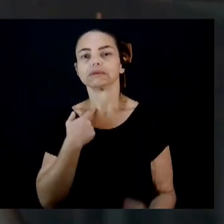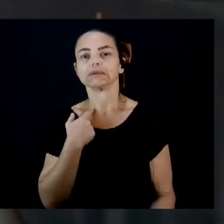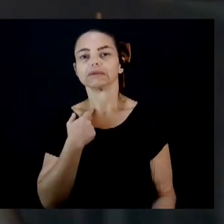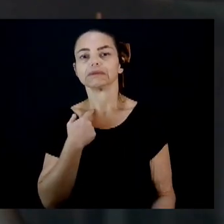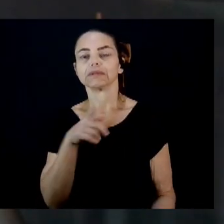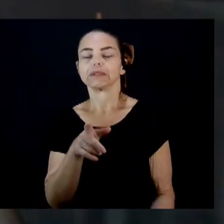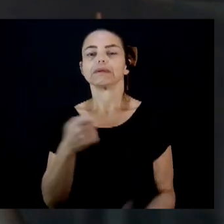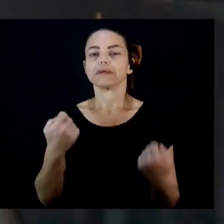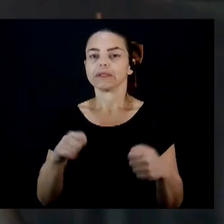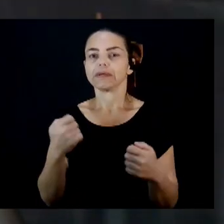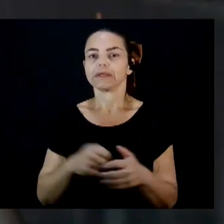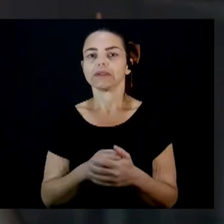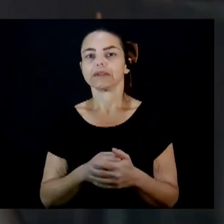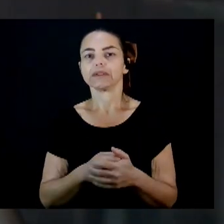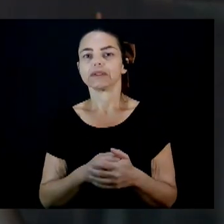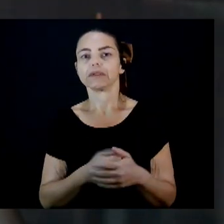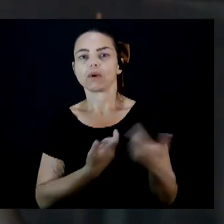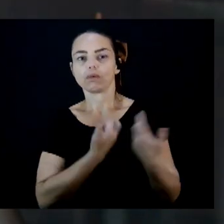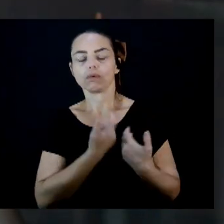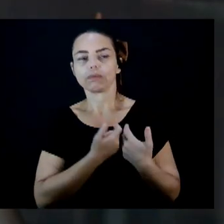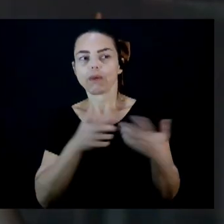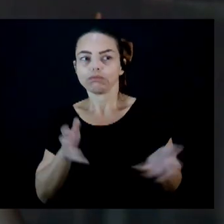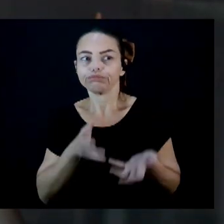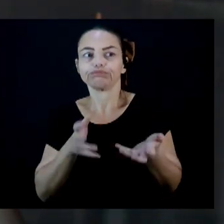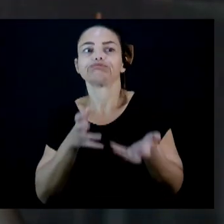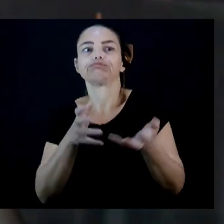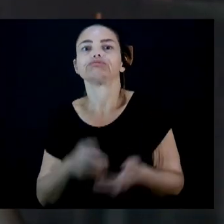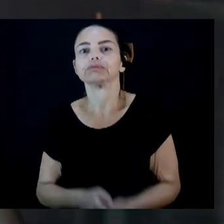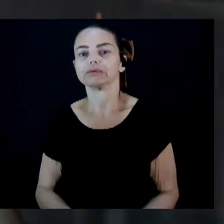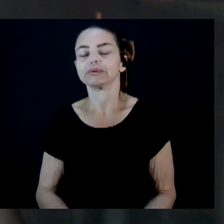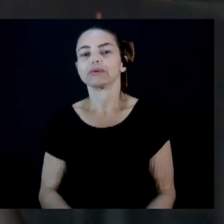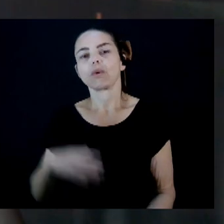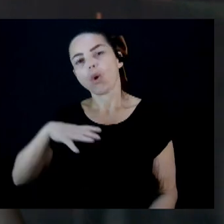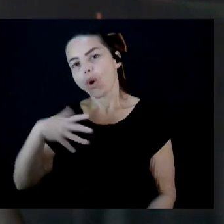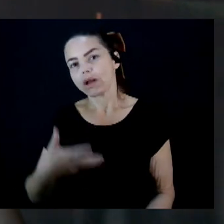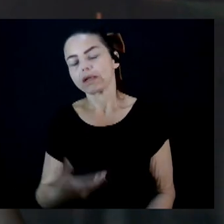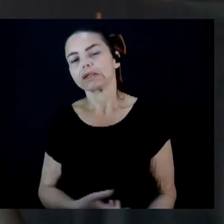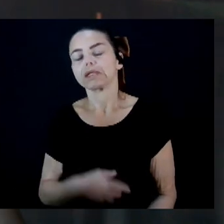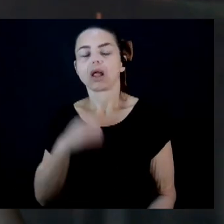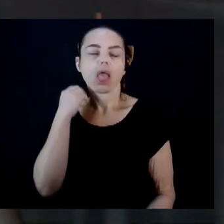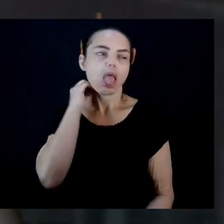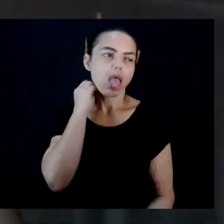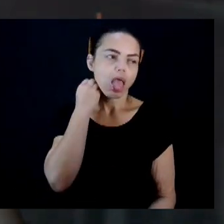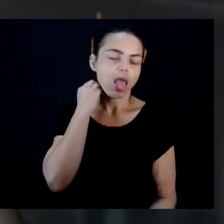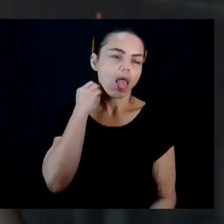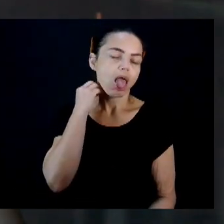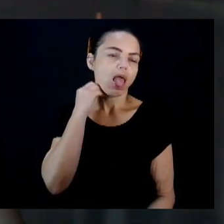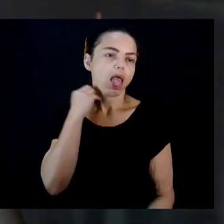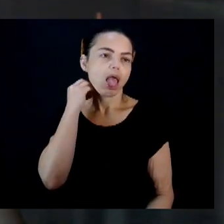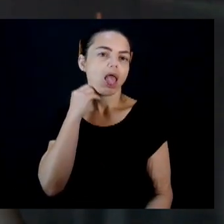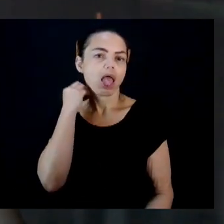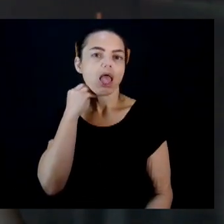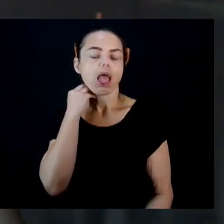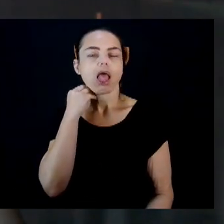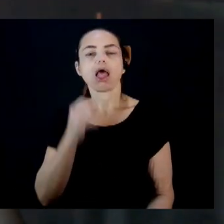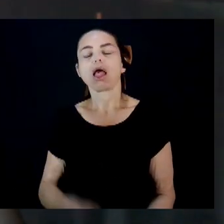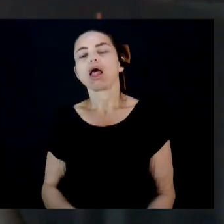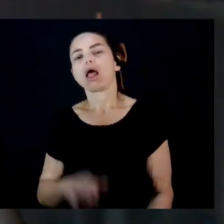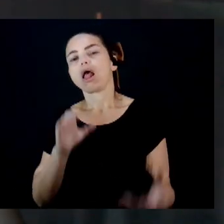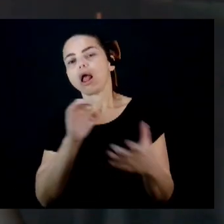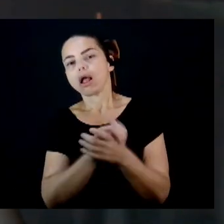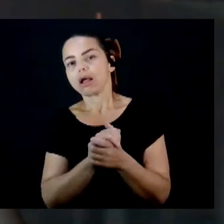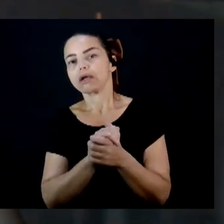de libido, né? Então, se é hormonal, se é direcionado ao casal, eu acho que é tudo